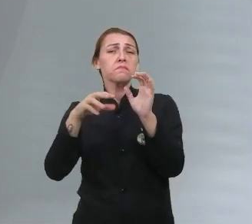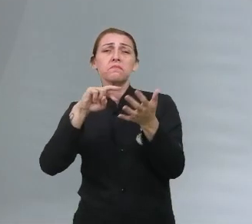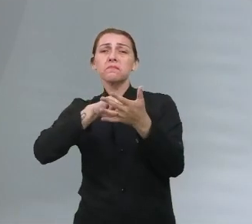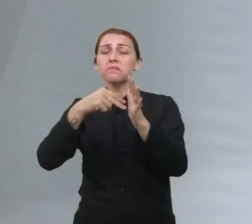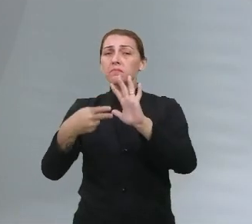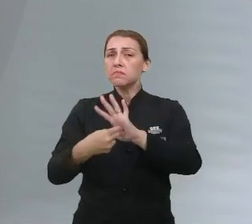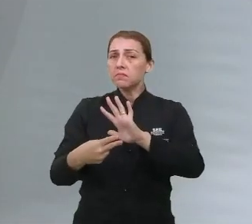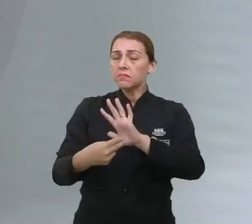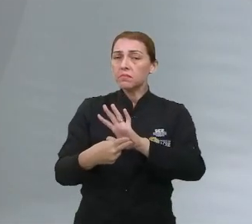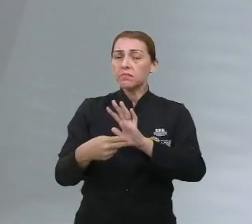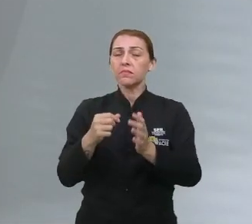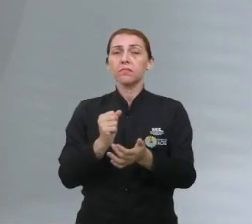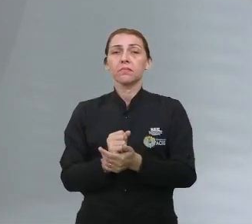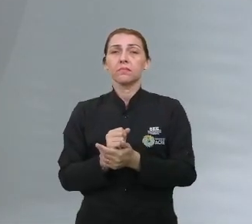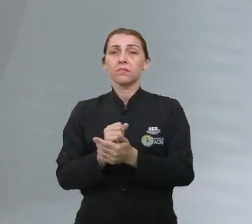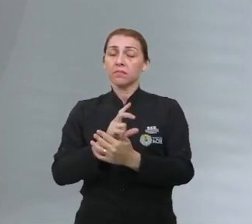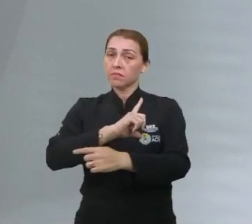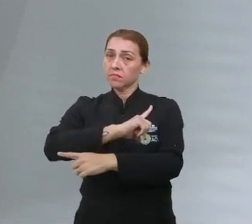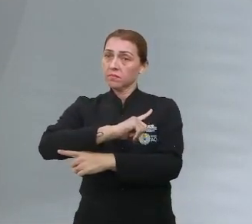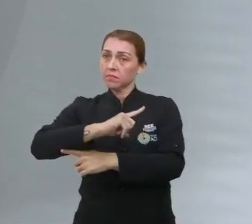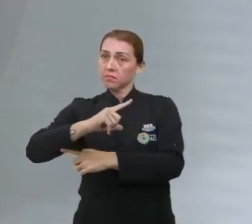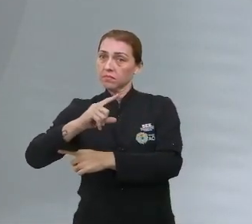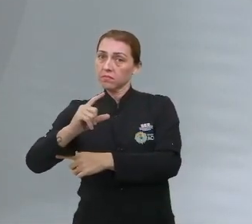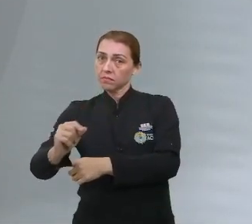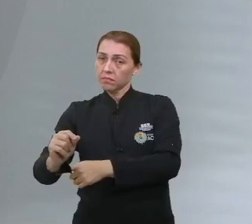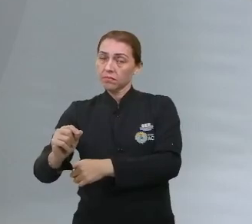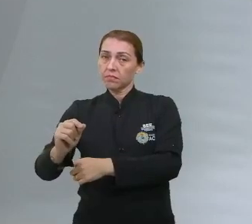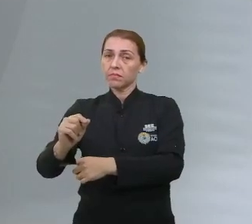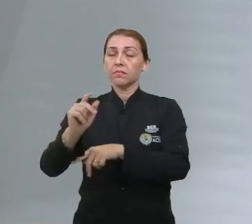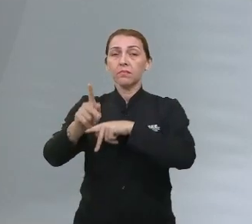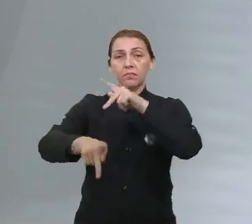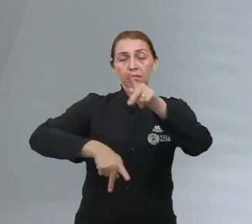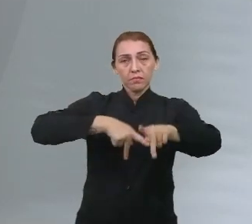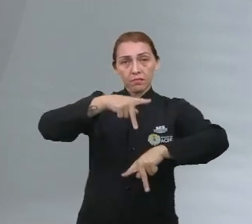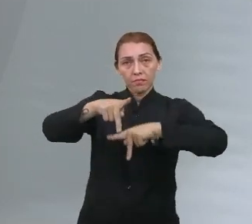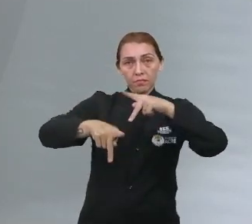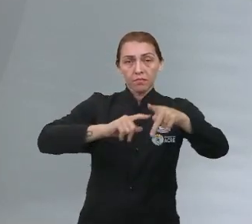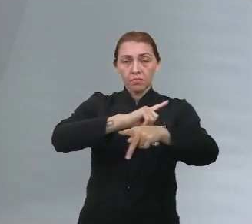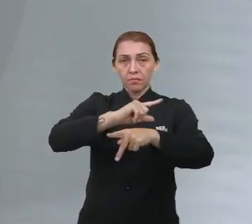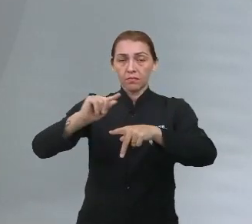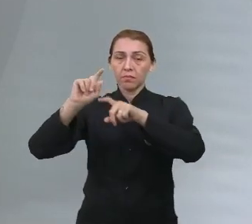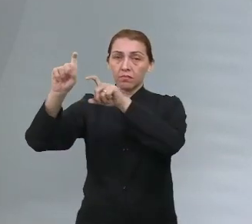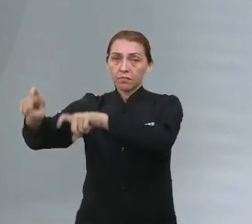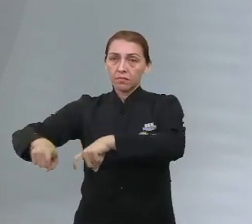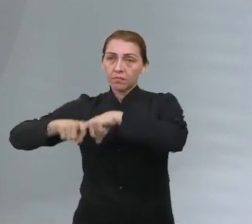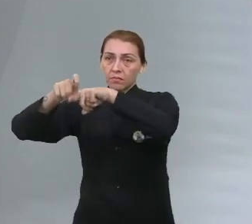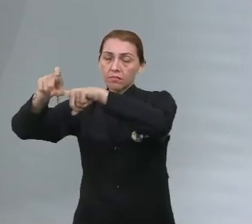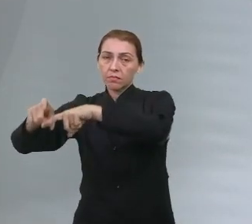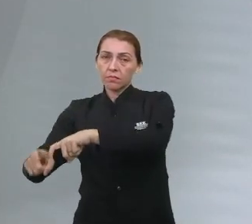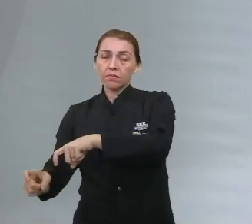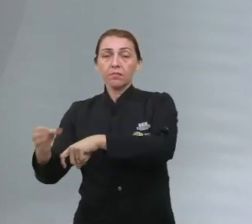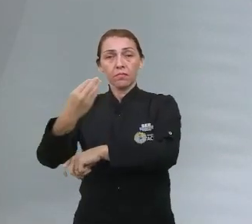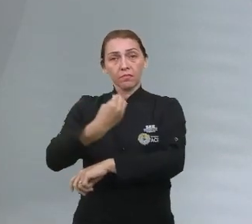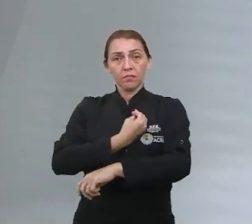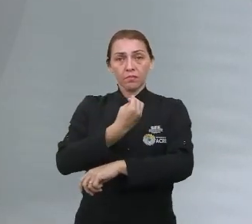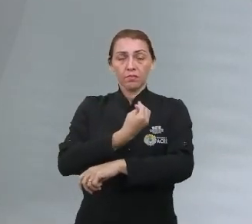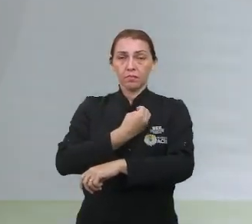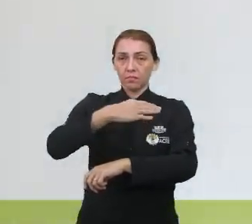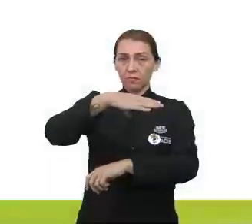rural, professora? É a saída, é o deslocamento da população, que sai do campo para viver na